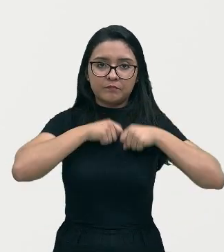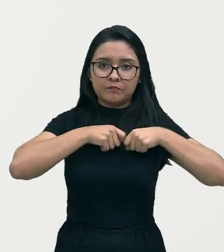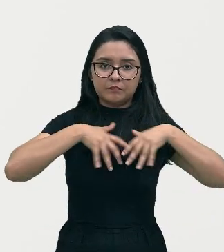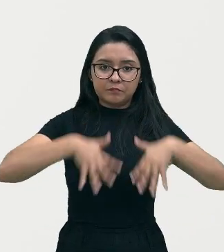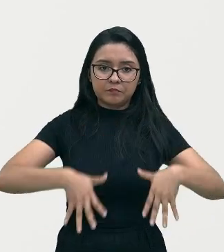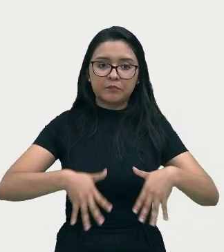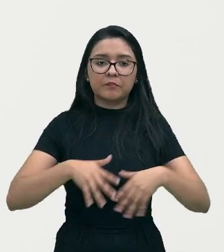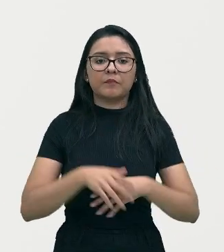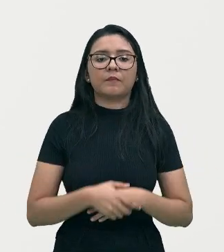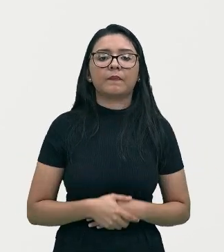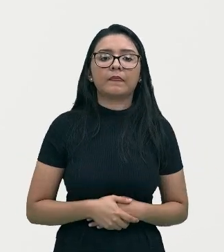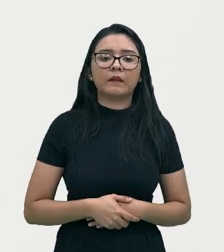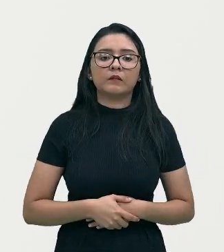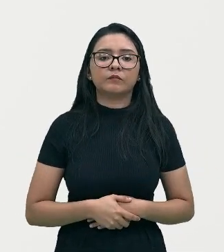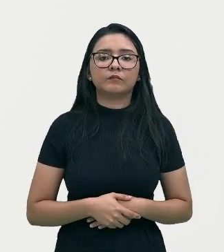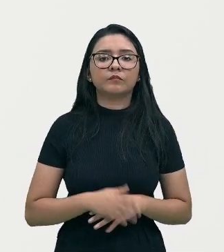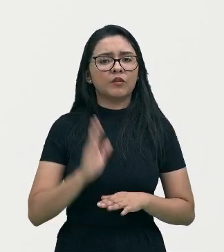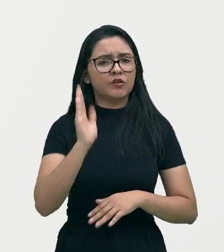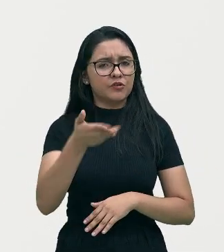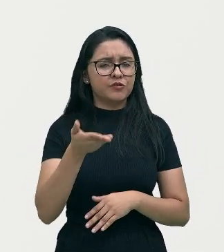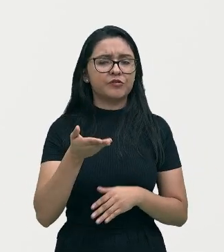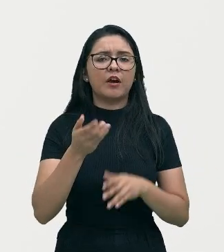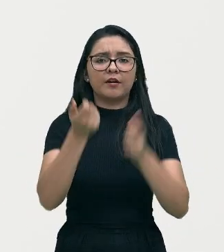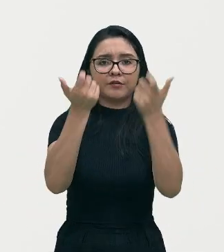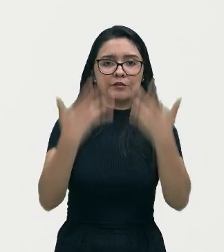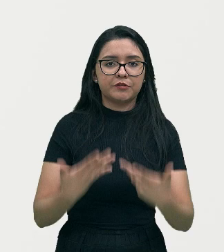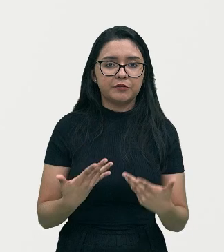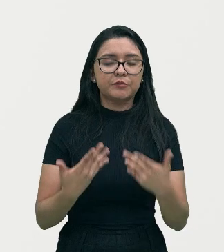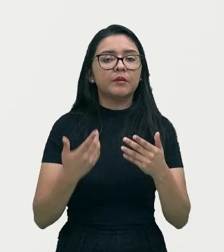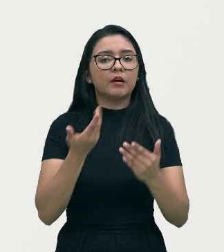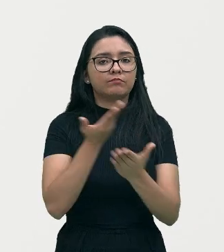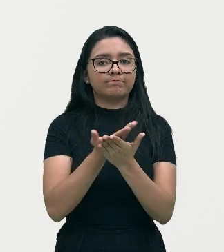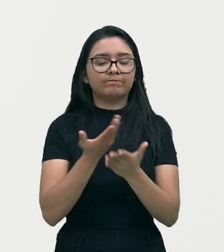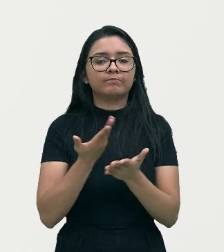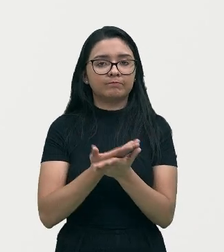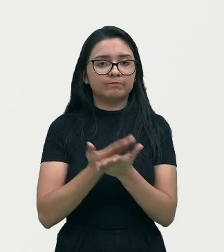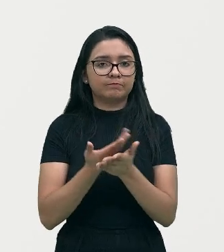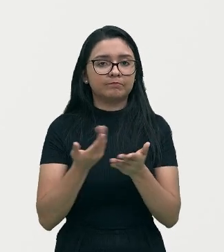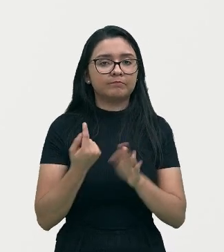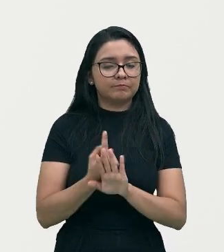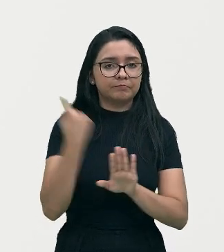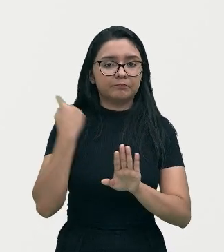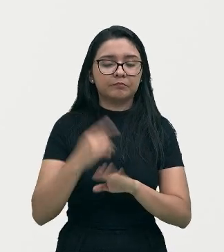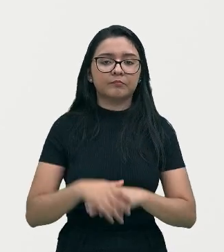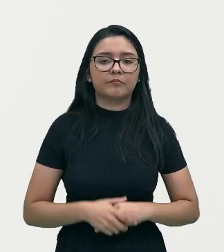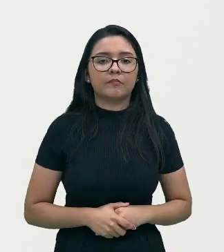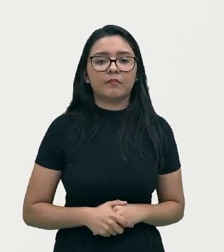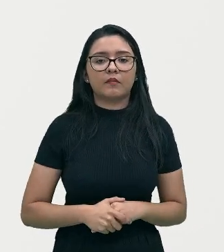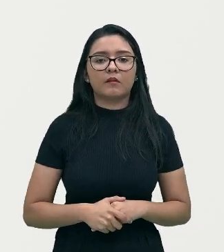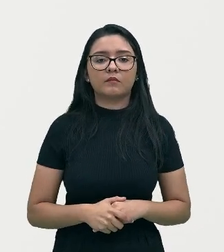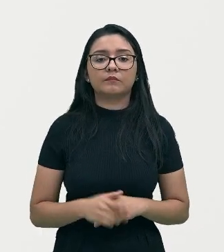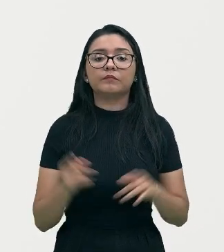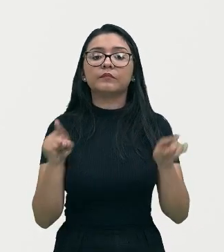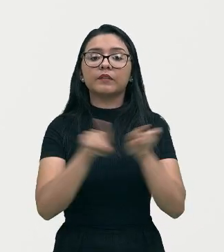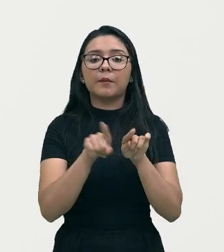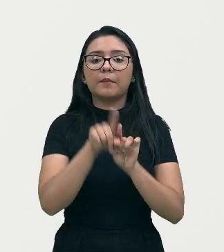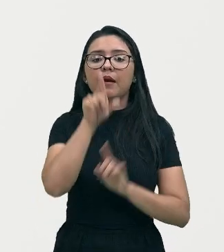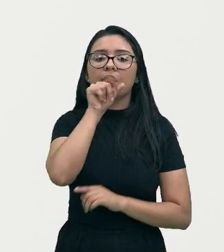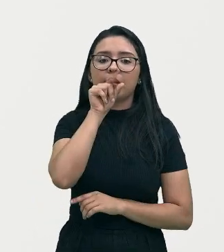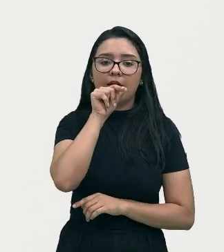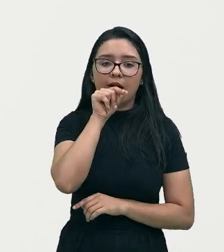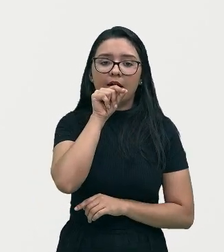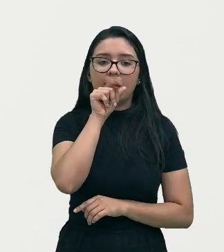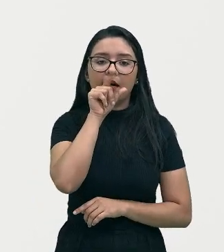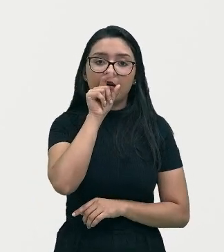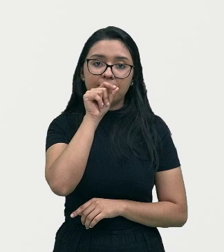mamífero que a gente já falou bastante, né? Sobre o sistema circulatório dos mamíferos, tá? Temos aqui da ave,